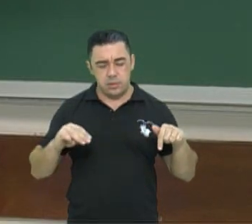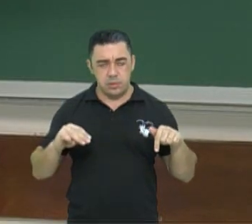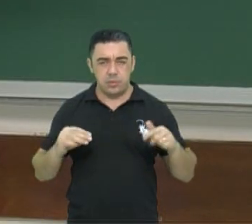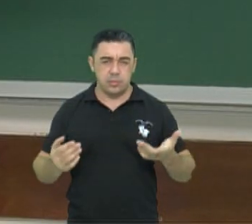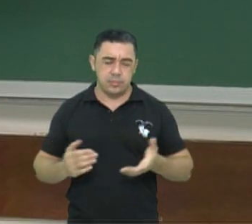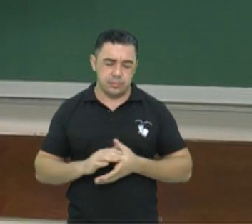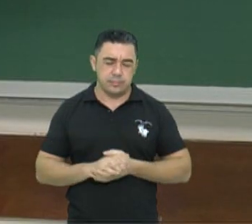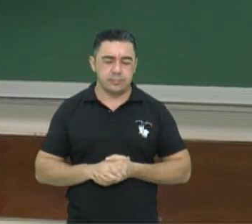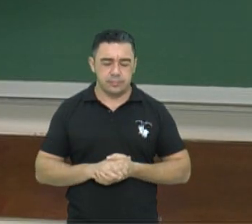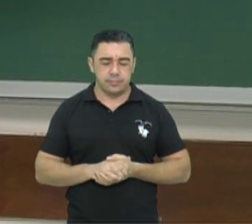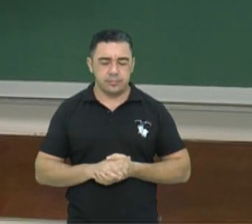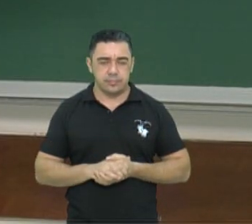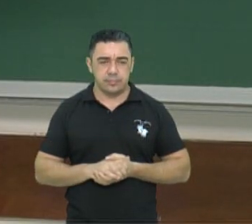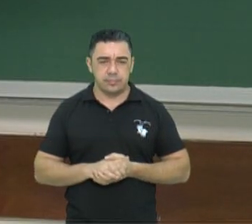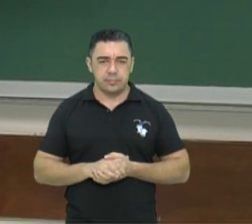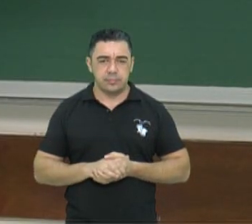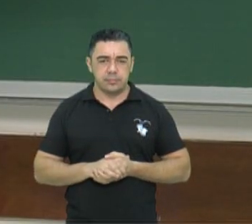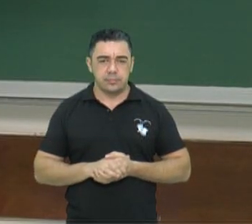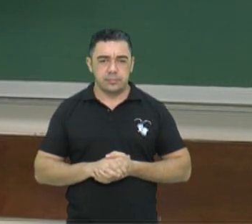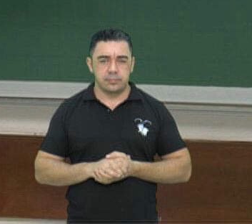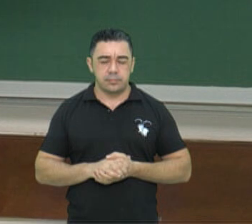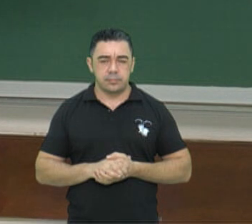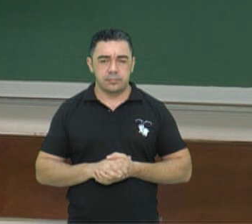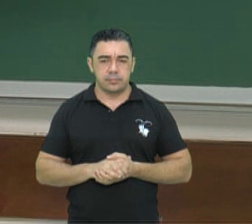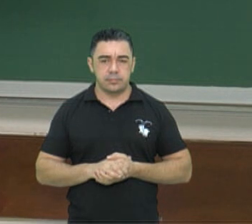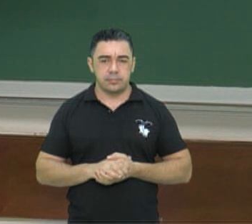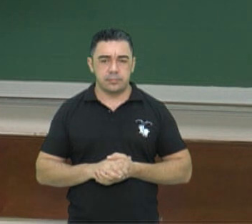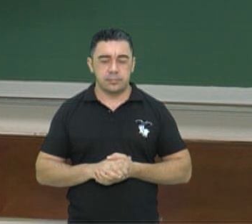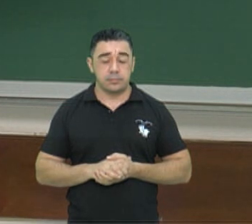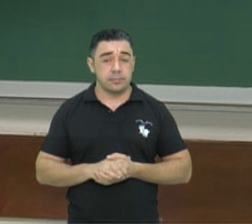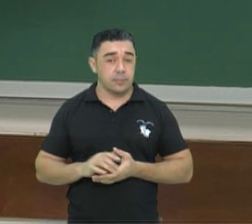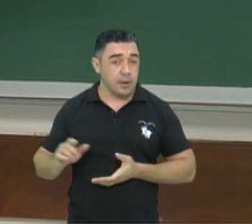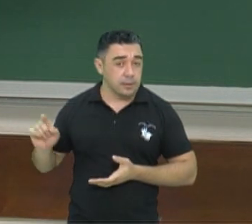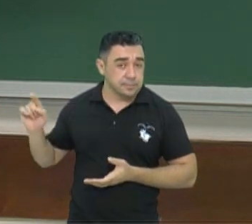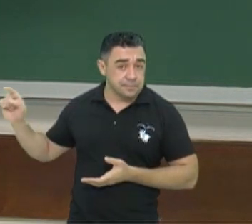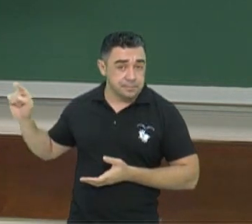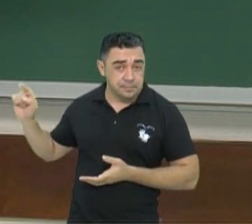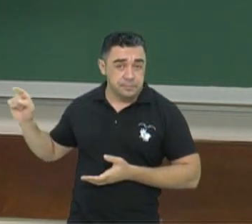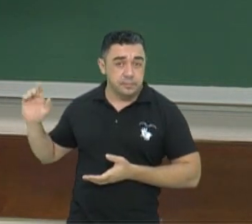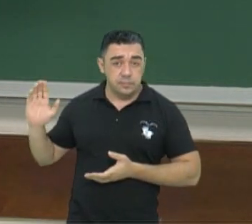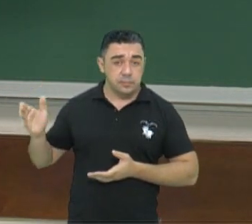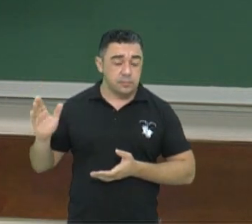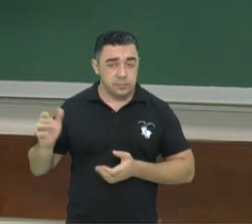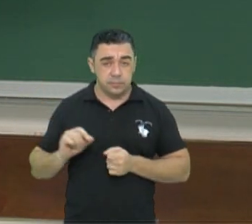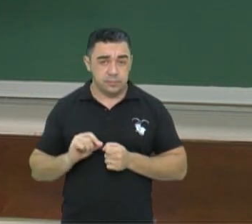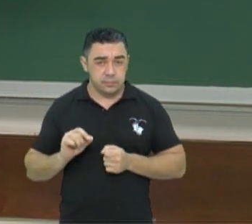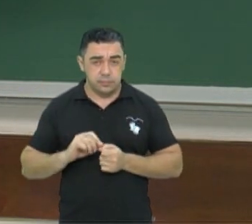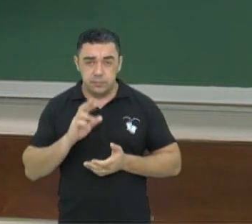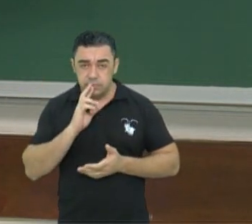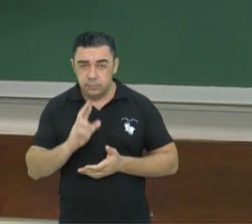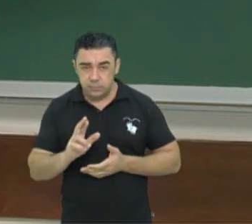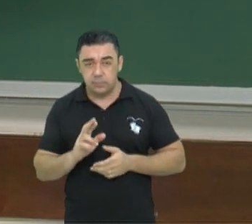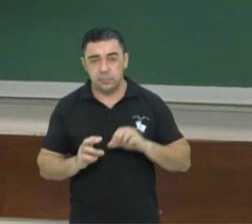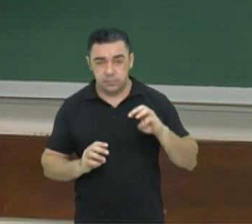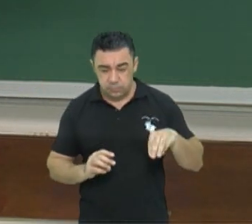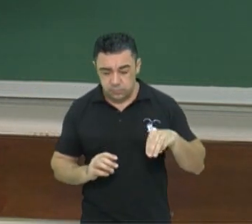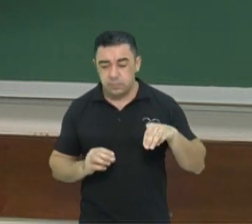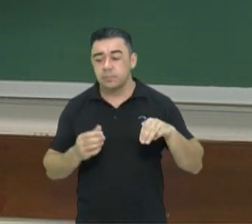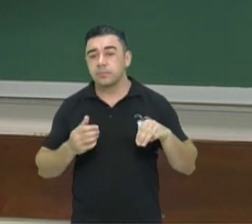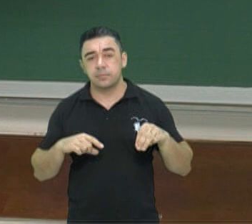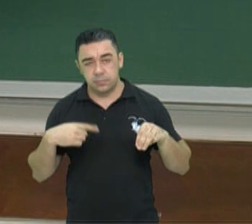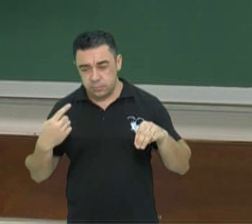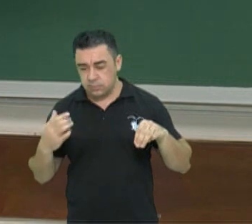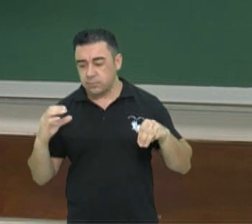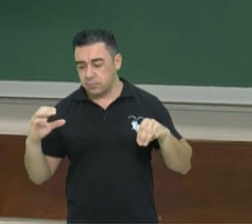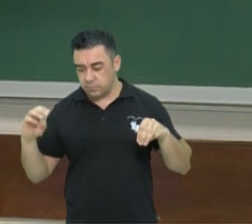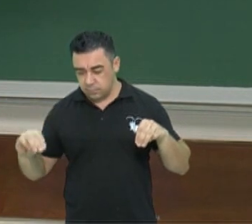sinuca, vale 67 centímetros. Aqui, então, a gente acabou fazendo várias coisas